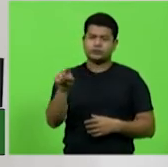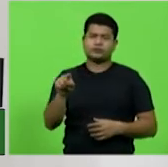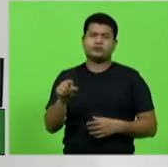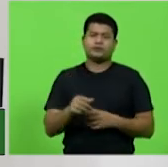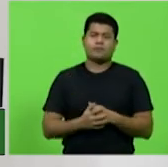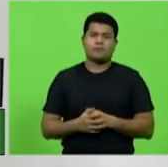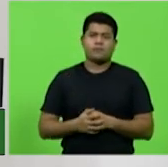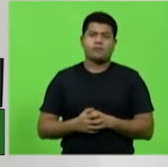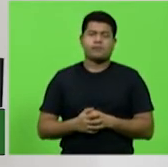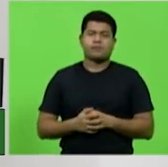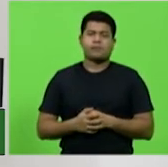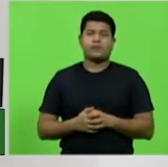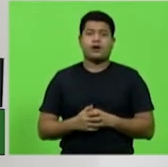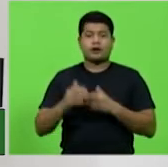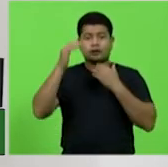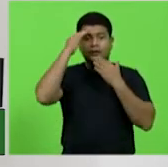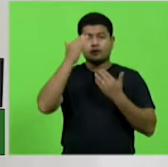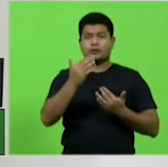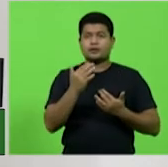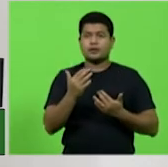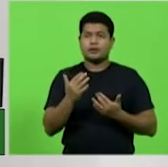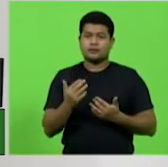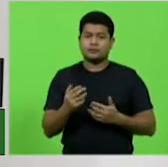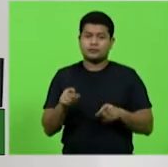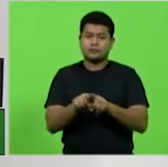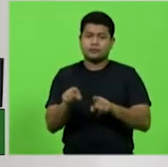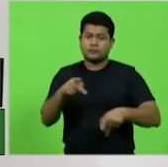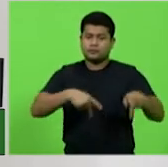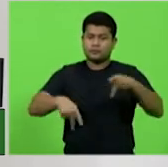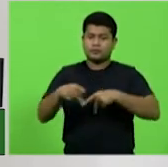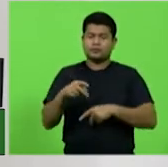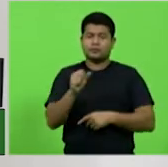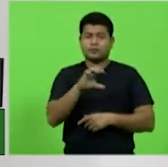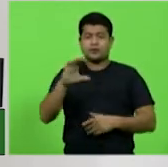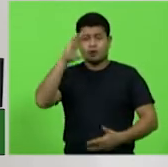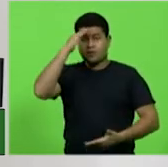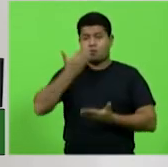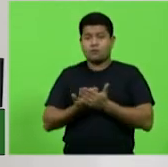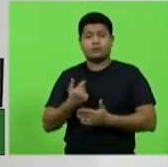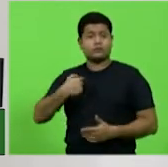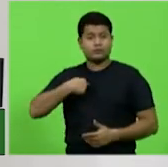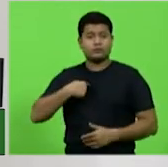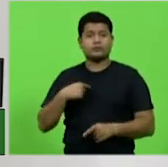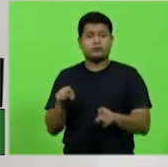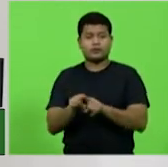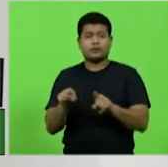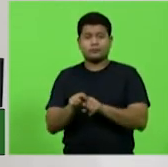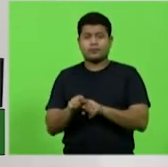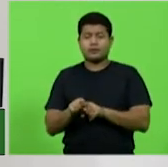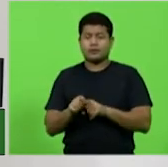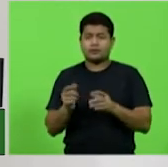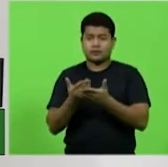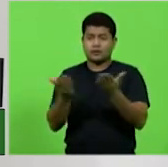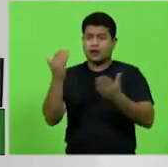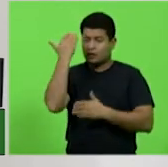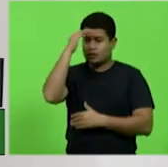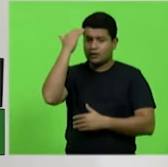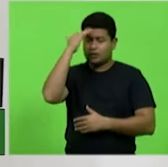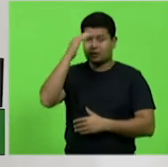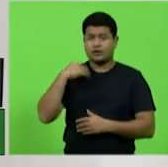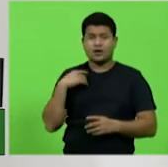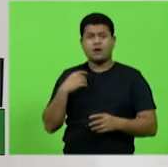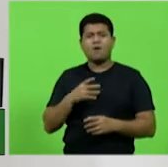Agradeço ao povo de Santa Catarina pela confiança em mim. Agradeço a cumplicidade de cada um de vocês que conhece